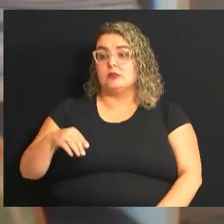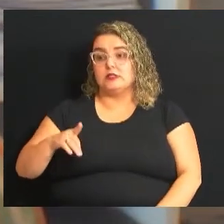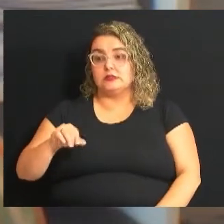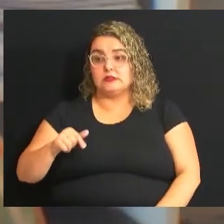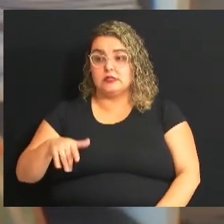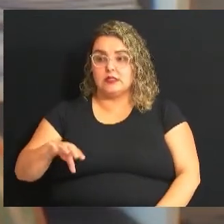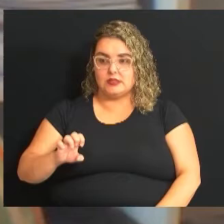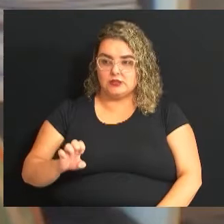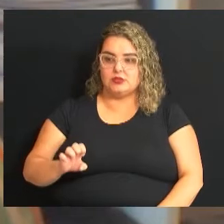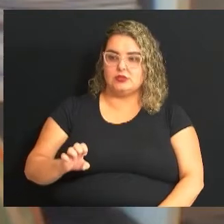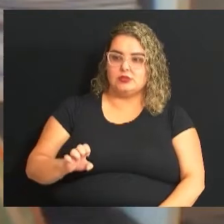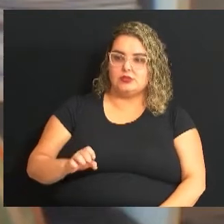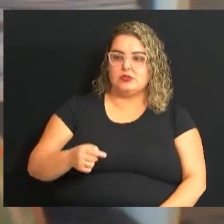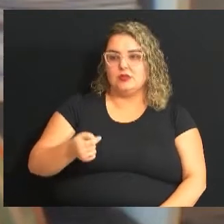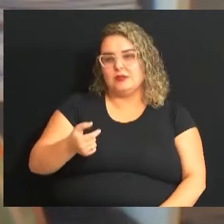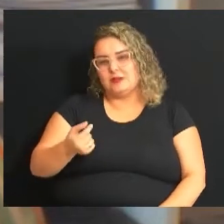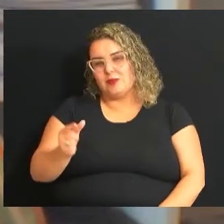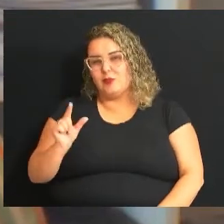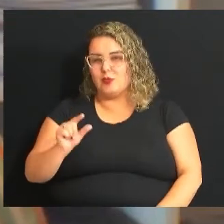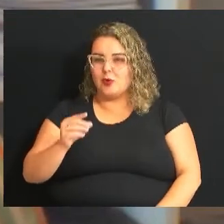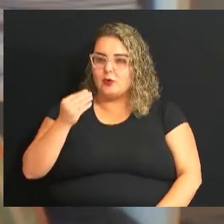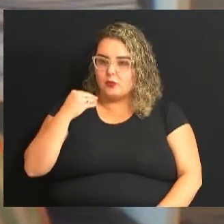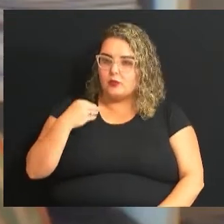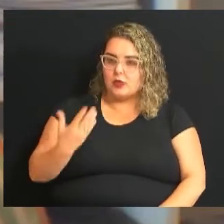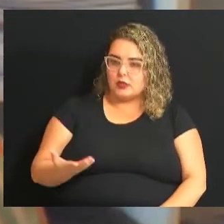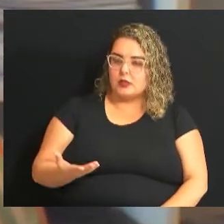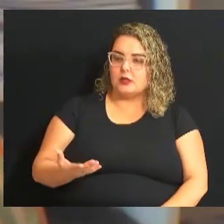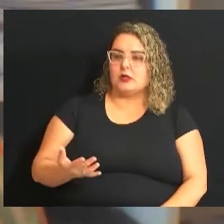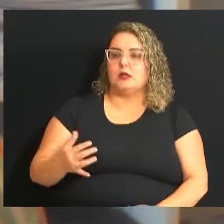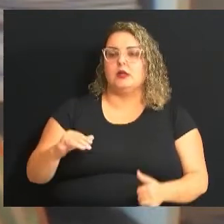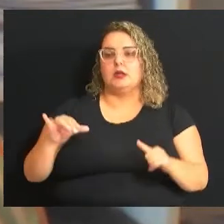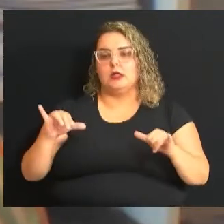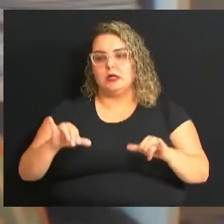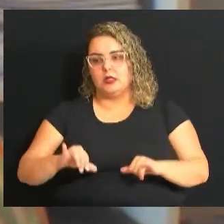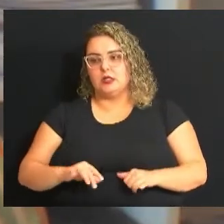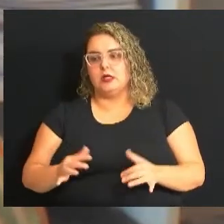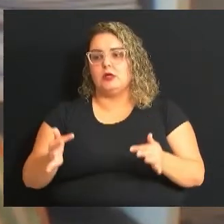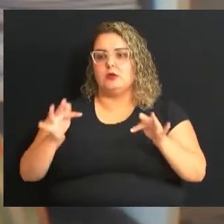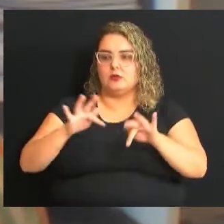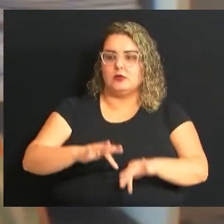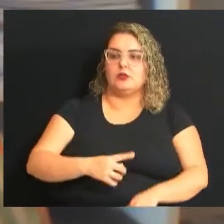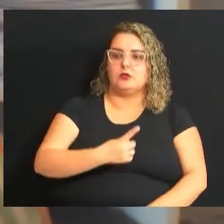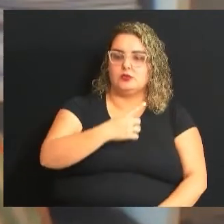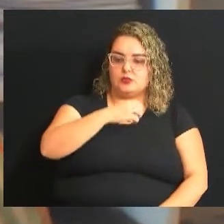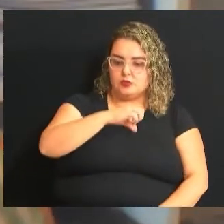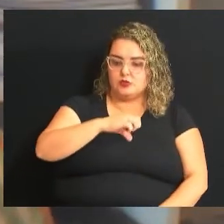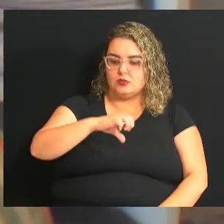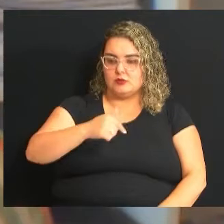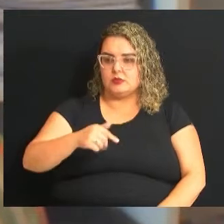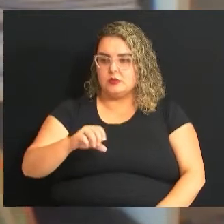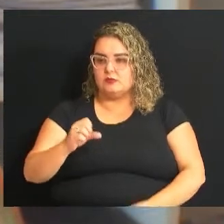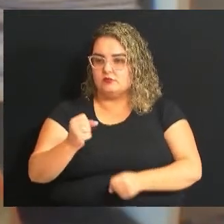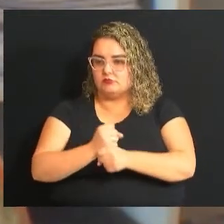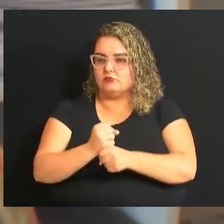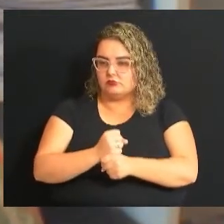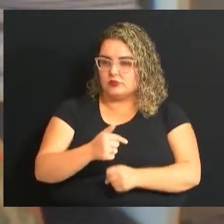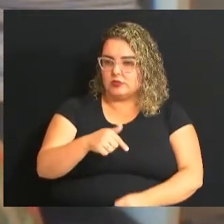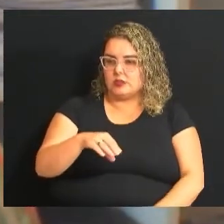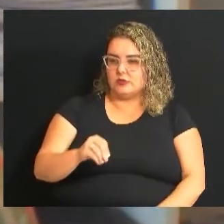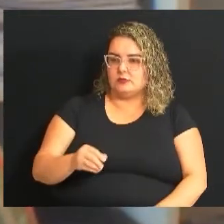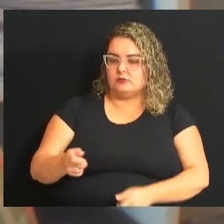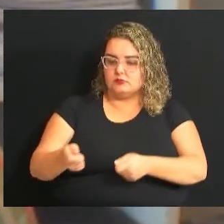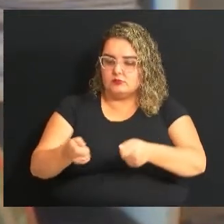está um pouco desarticulada. Ela vai sofrer, no final dos anos 70, uma forte ingerência da igreja, ela